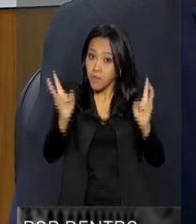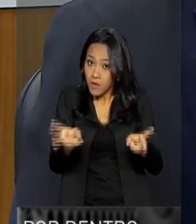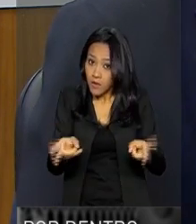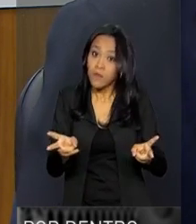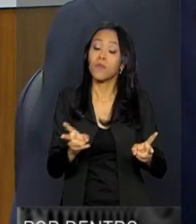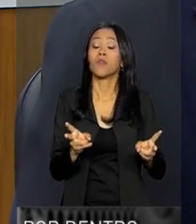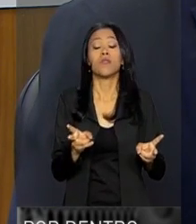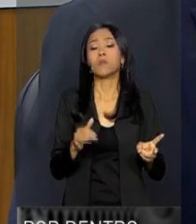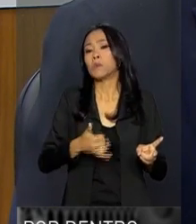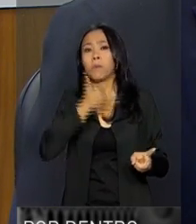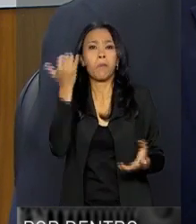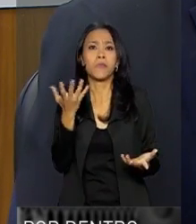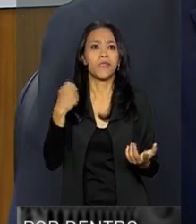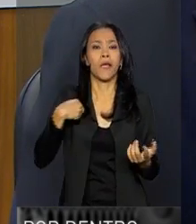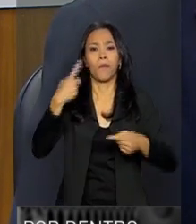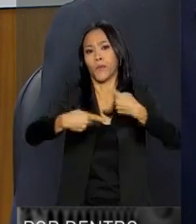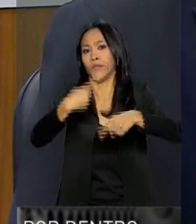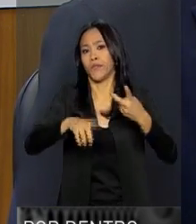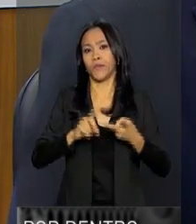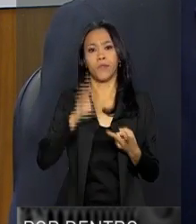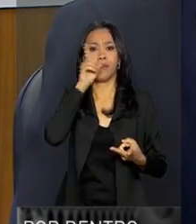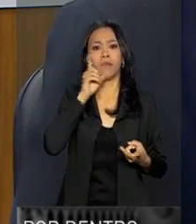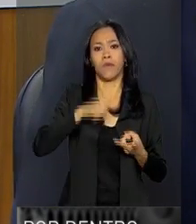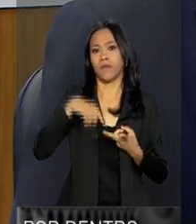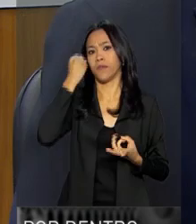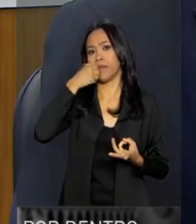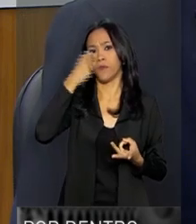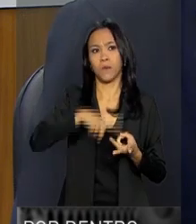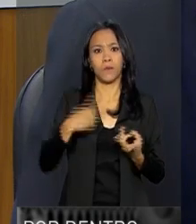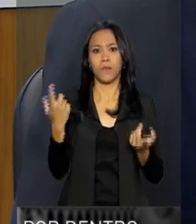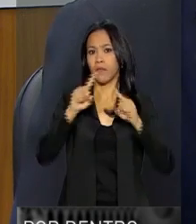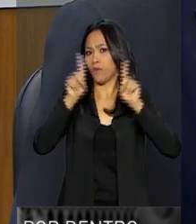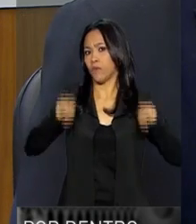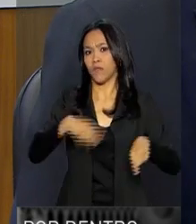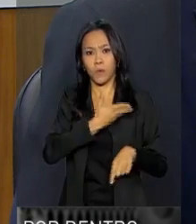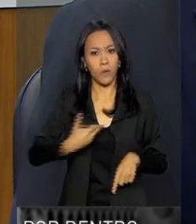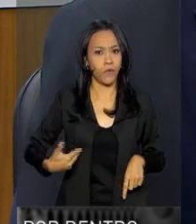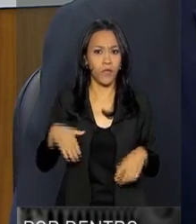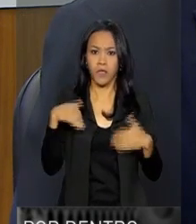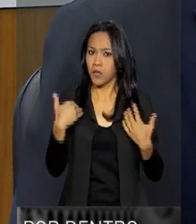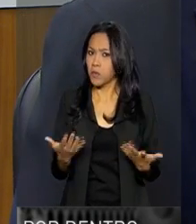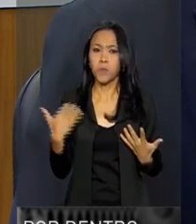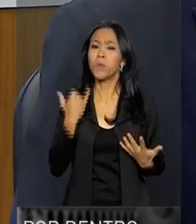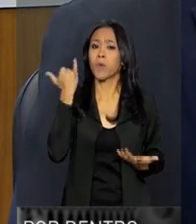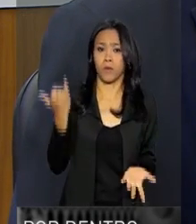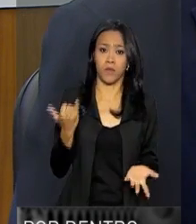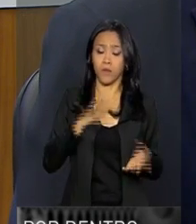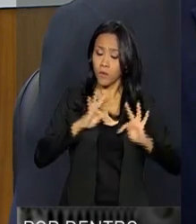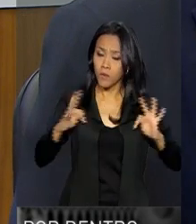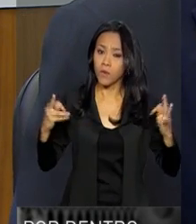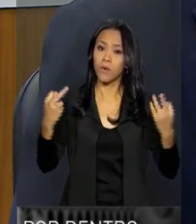é político se a parlamentar se é funcionário de governo se é um trabalhador do setor privado todos